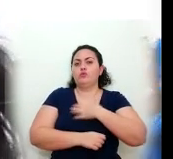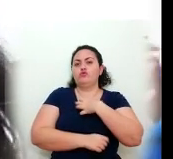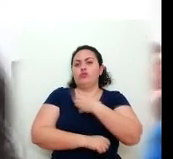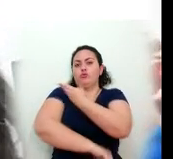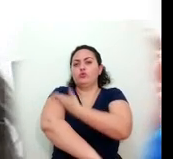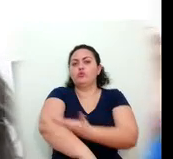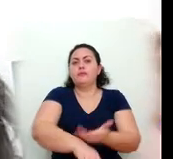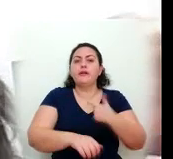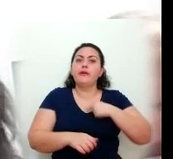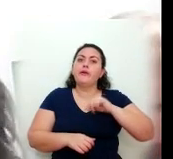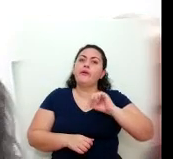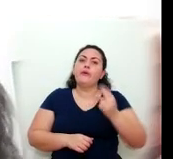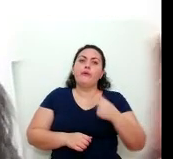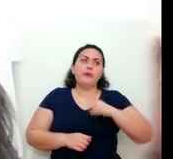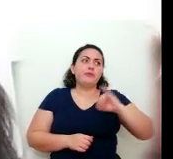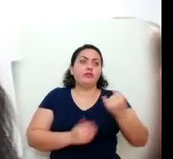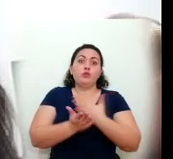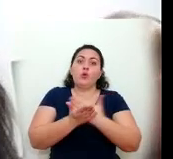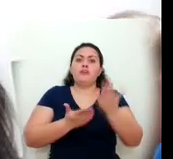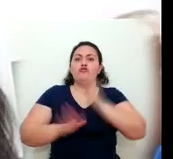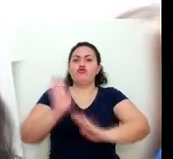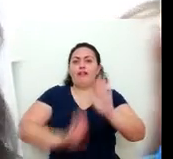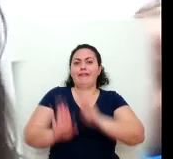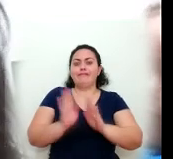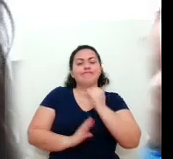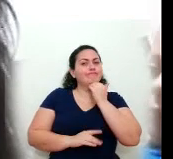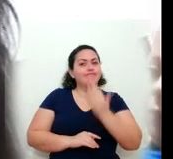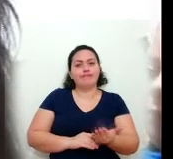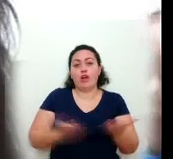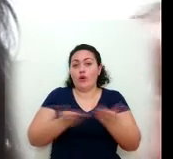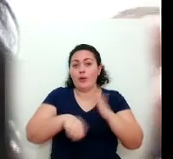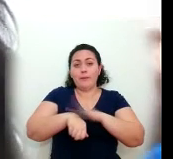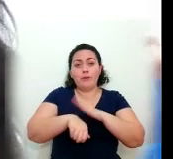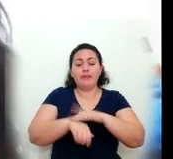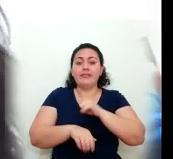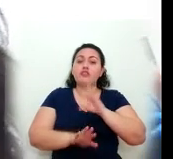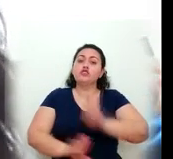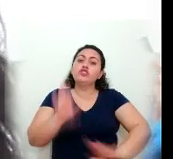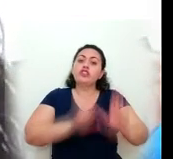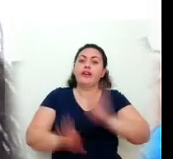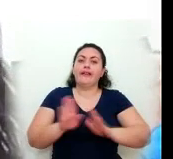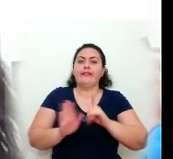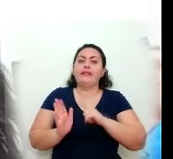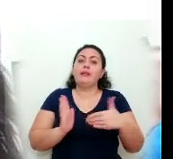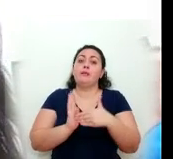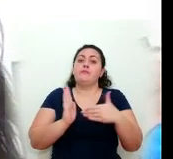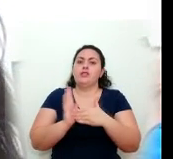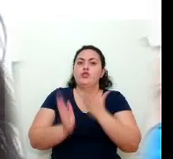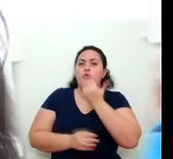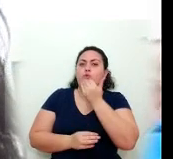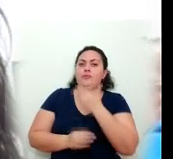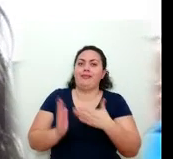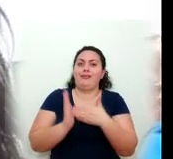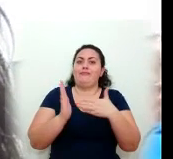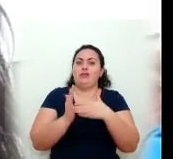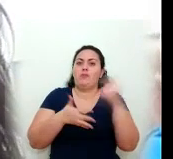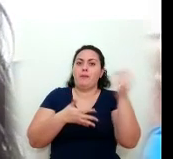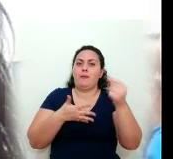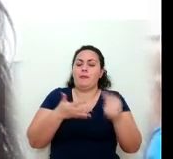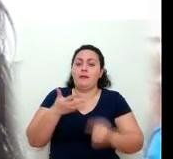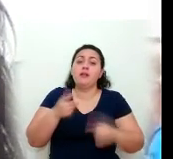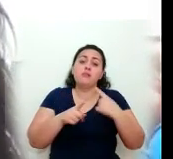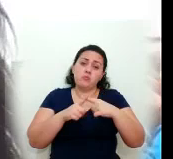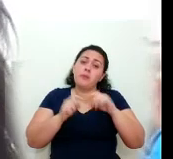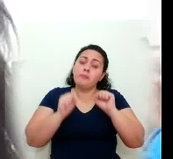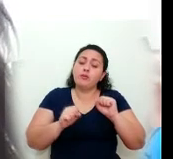de hábito ou de pensar em implementar uma dieta, né? Especialmente dietas que trabalhem com a questão da restrição, porque a